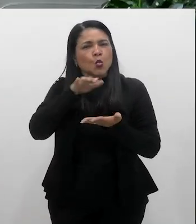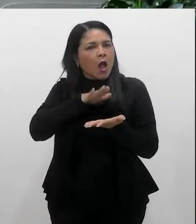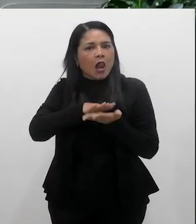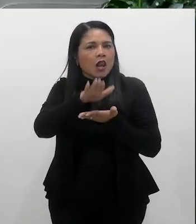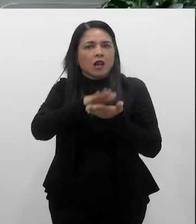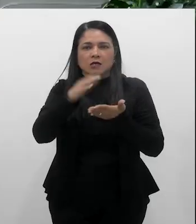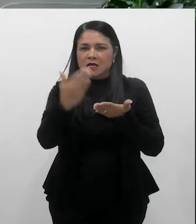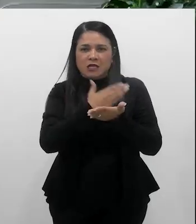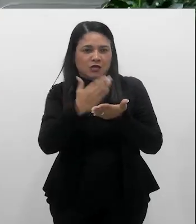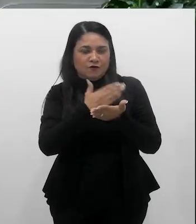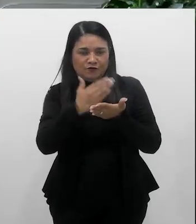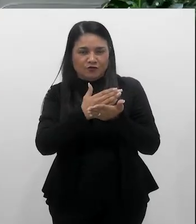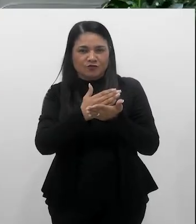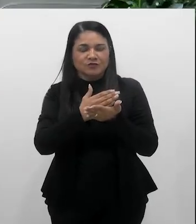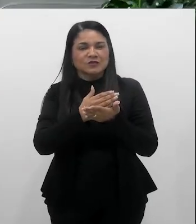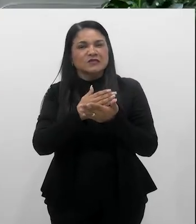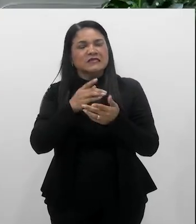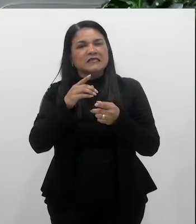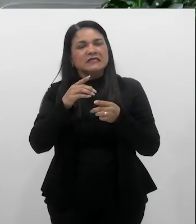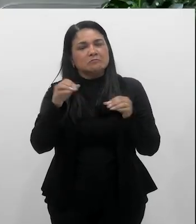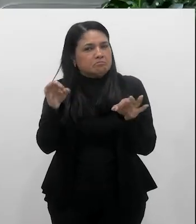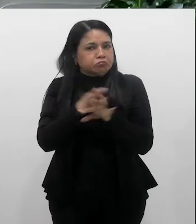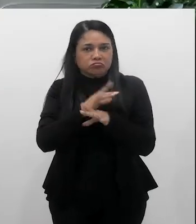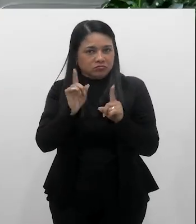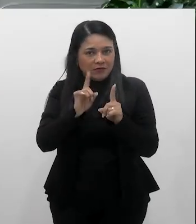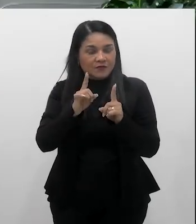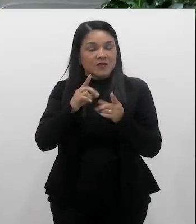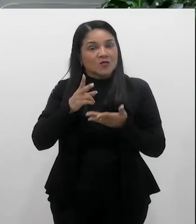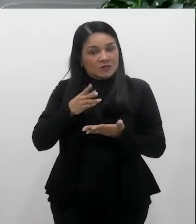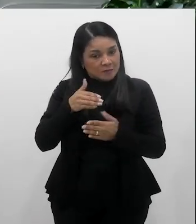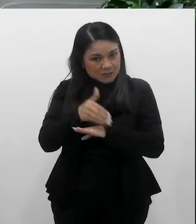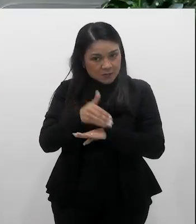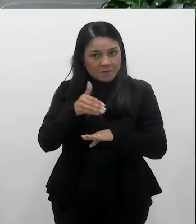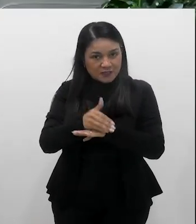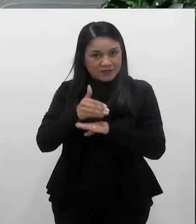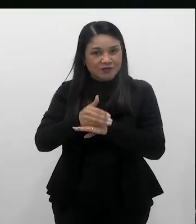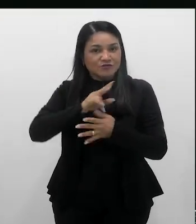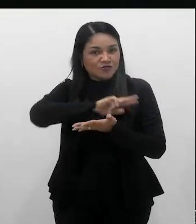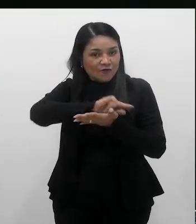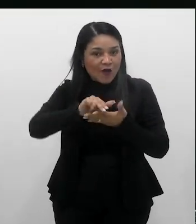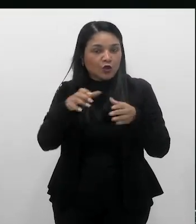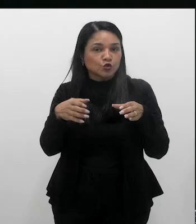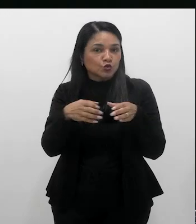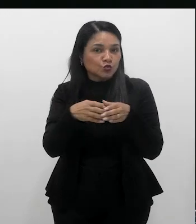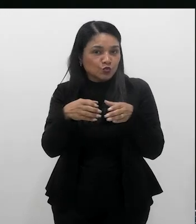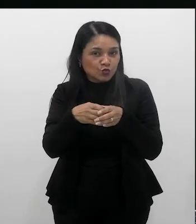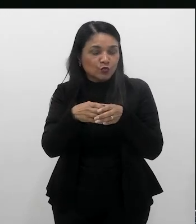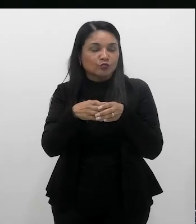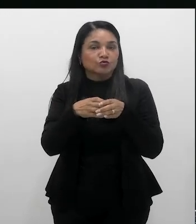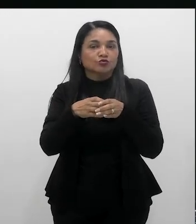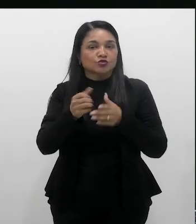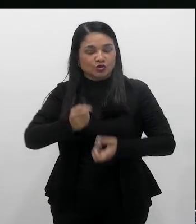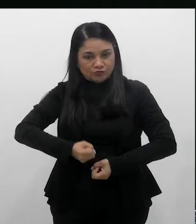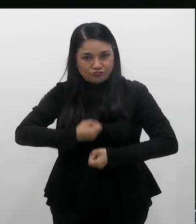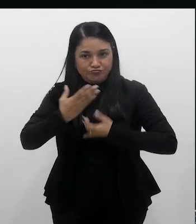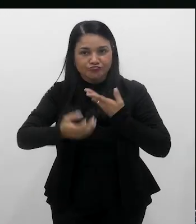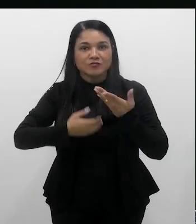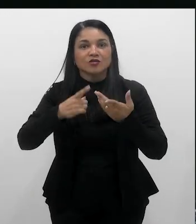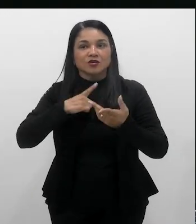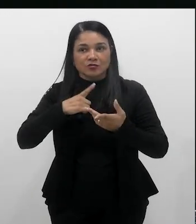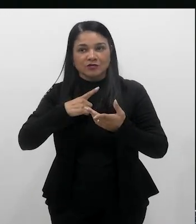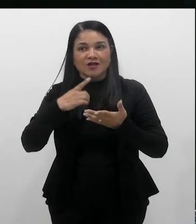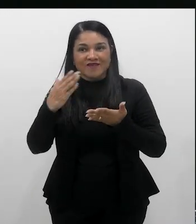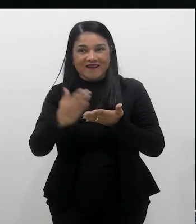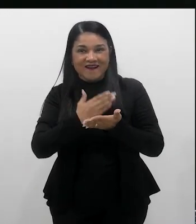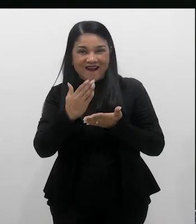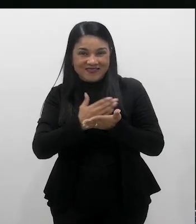livro completo de poesia. Sempre participei de antologias. Sim. Já tenho umas 7 antologias, inclusive Cadernos